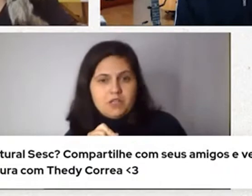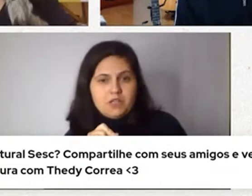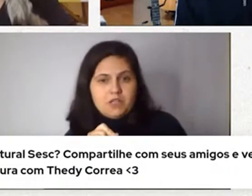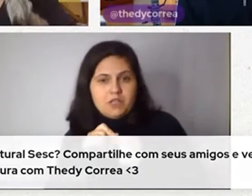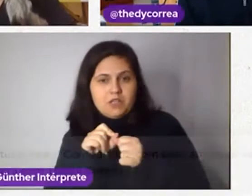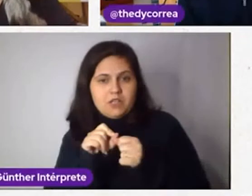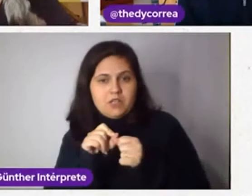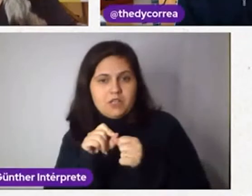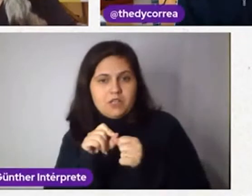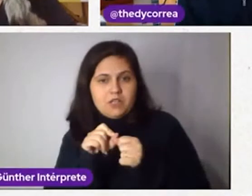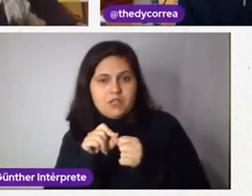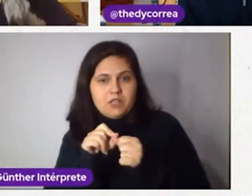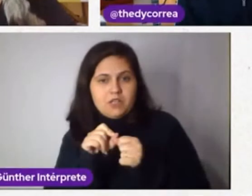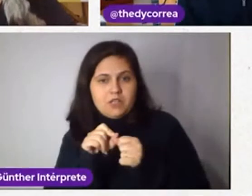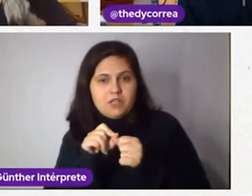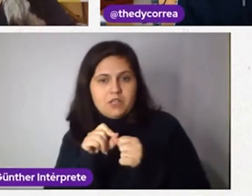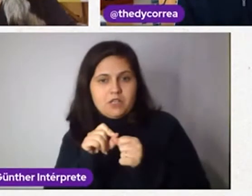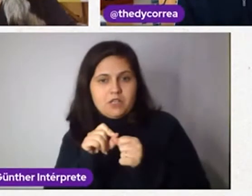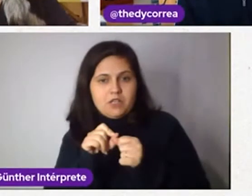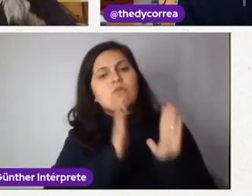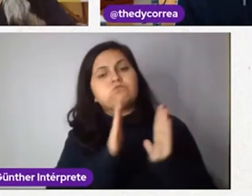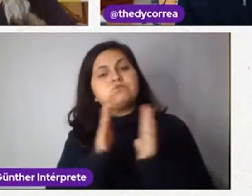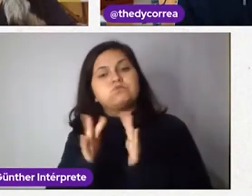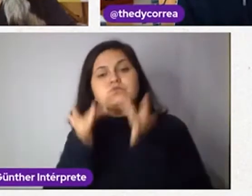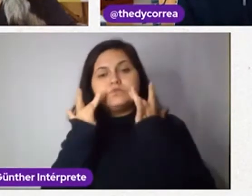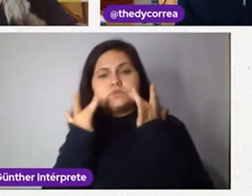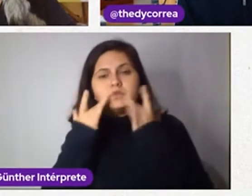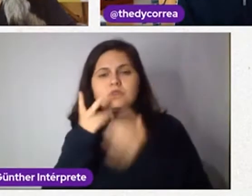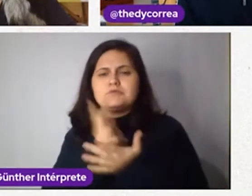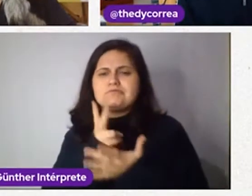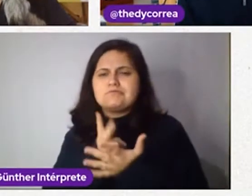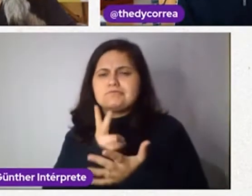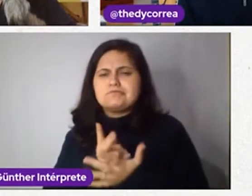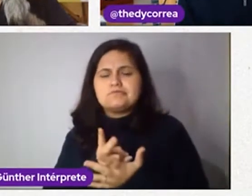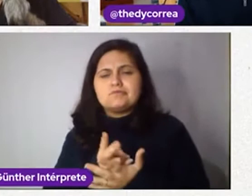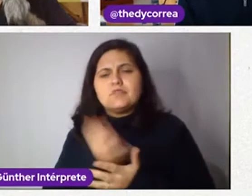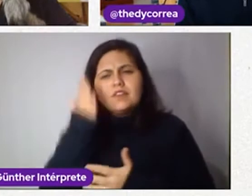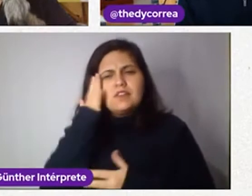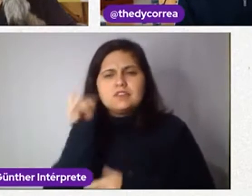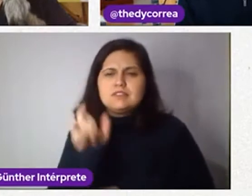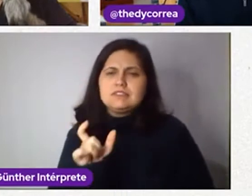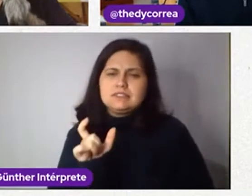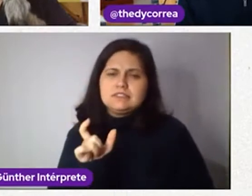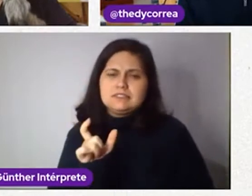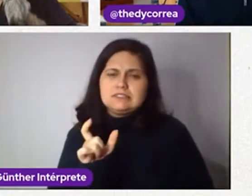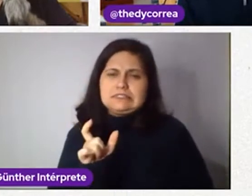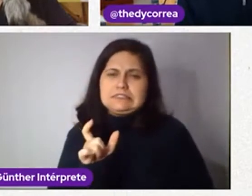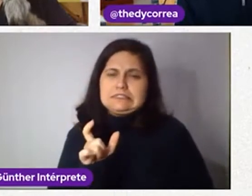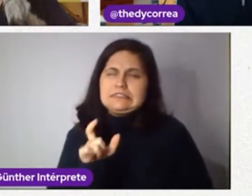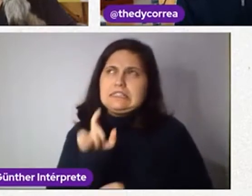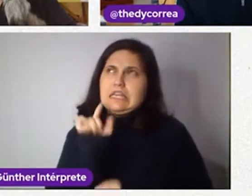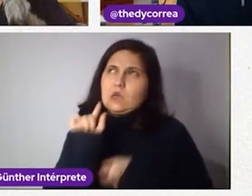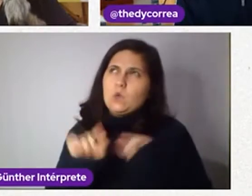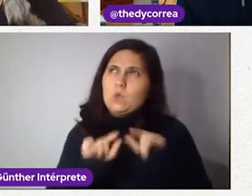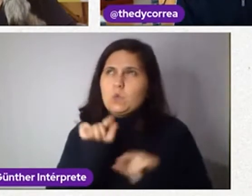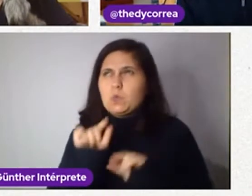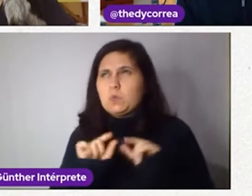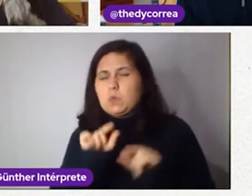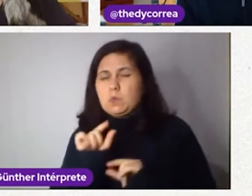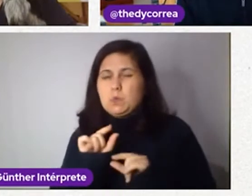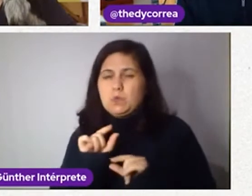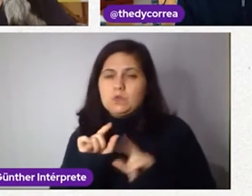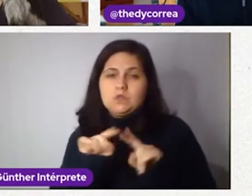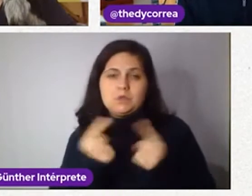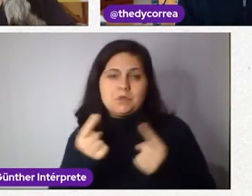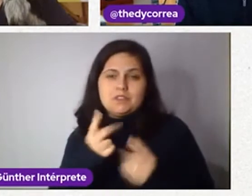certeza. As temporadas do São Pedro são sempre... Eu sei que essa palavra é meio gasta, é meio clichê,